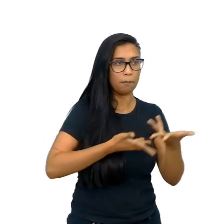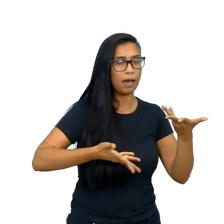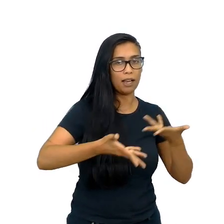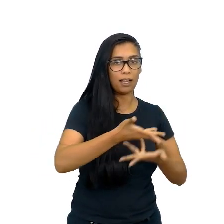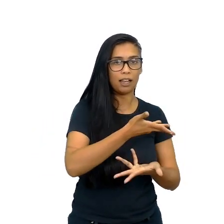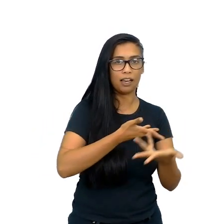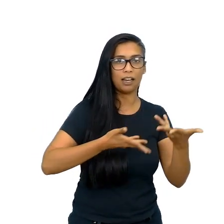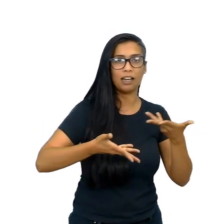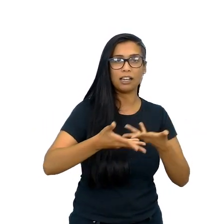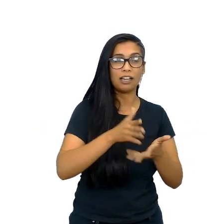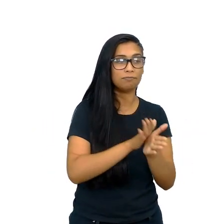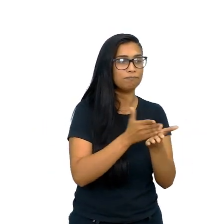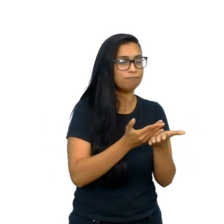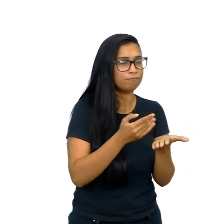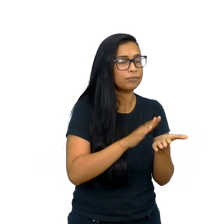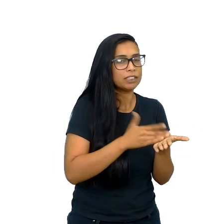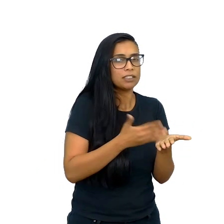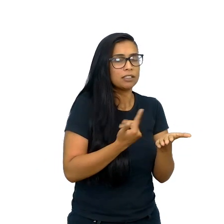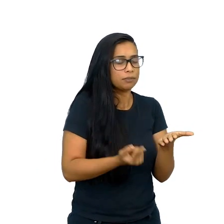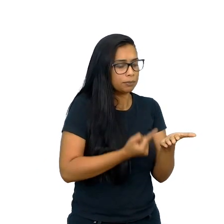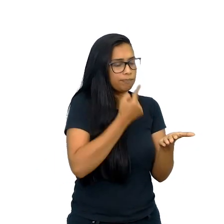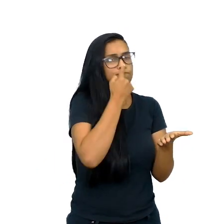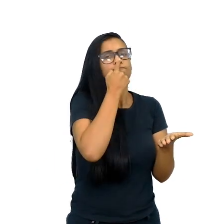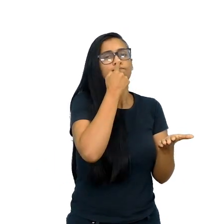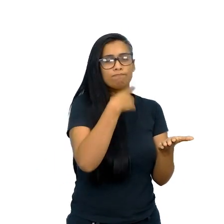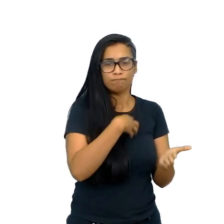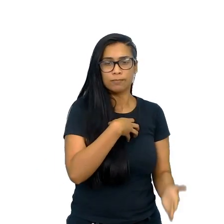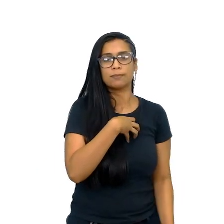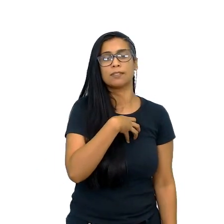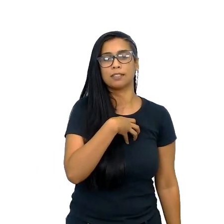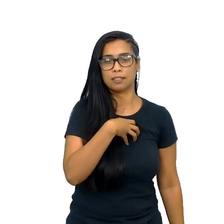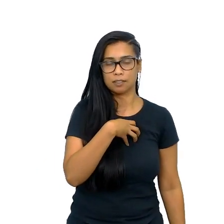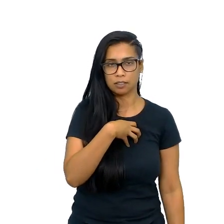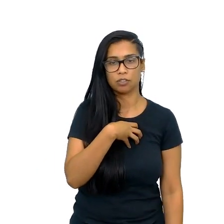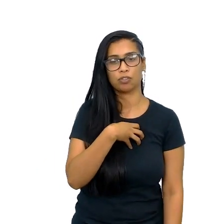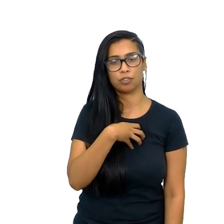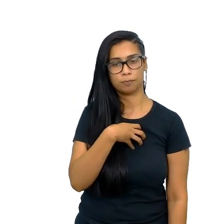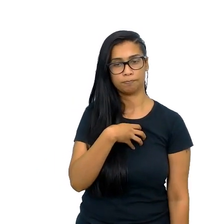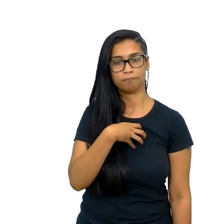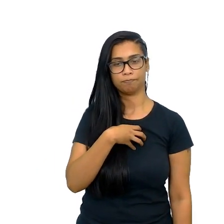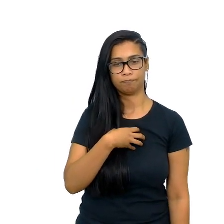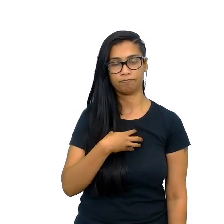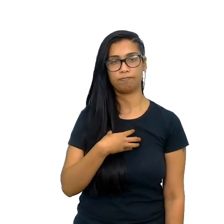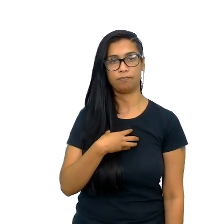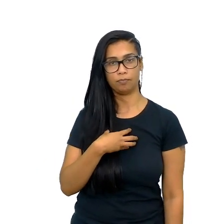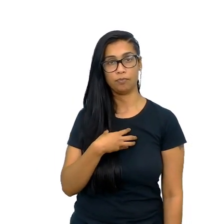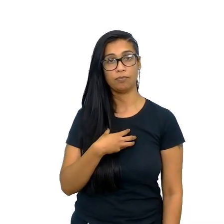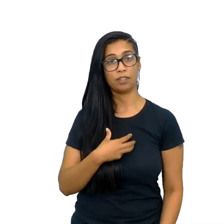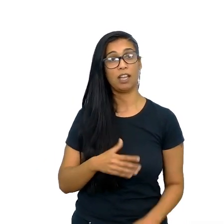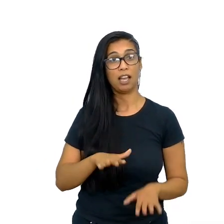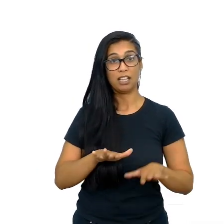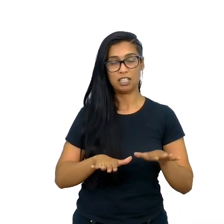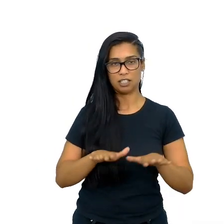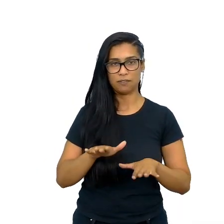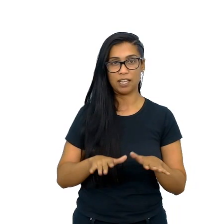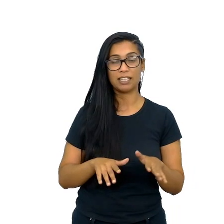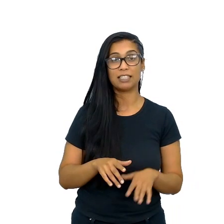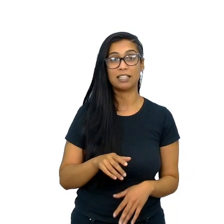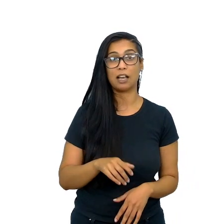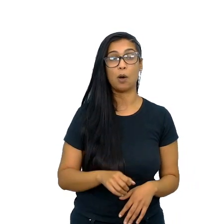esse diálogo constante durante a leitura, o qual deixa pistas, né, o autor deixa pistas de